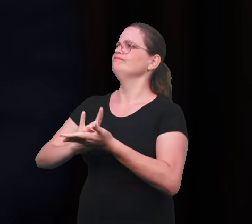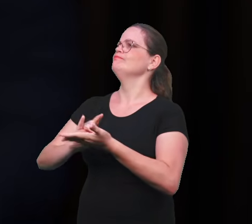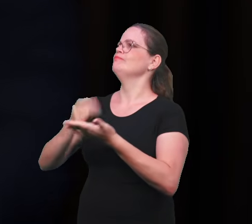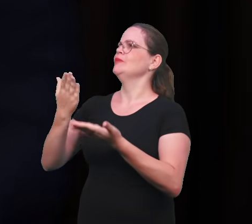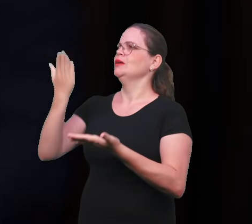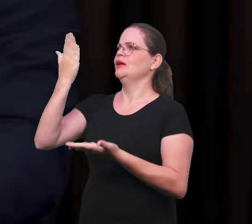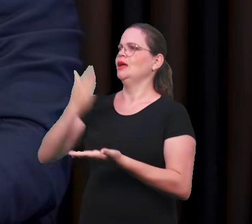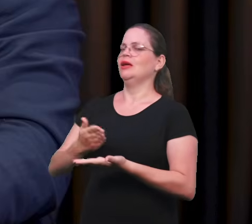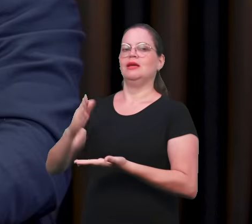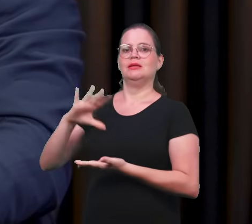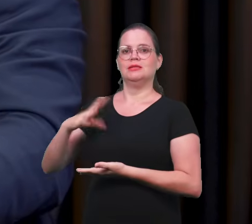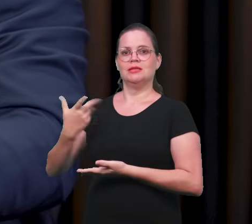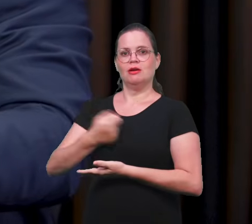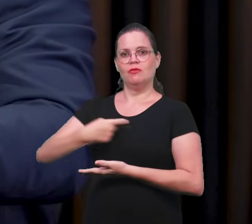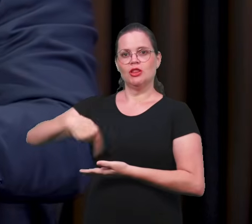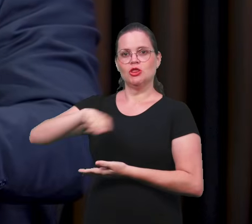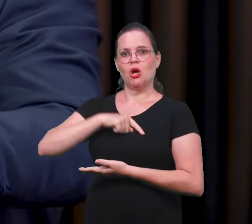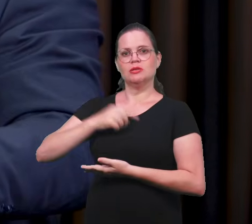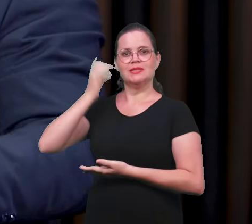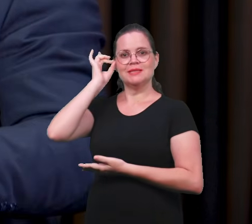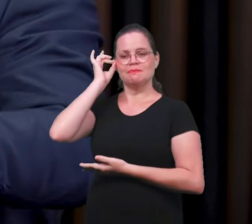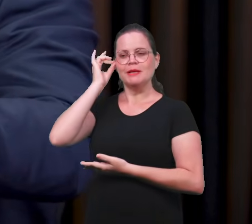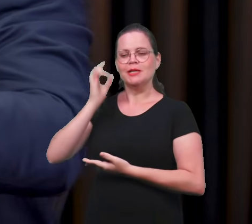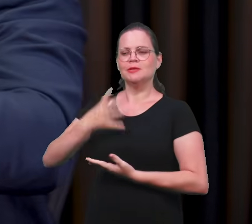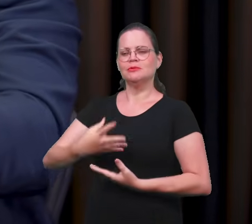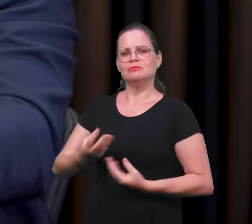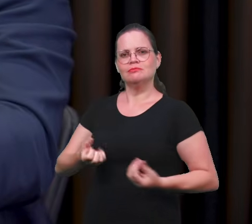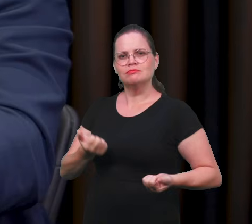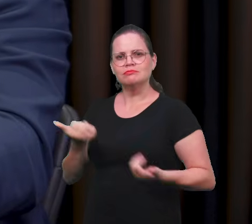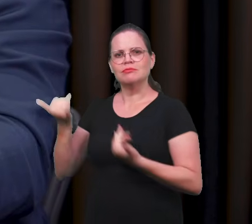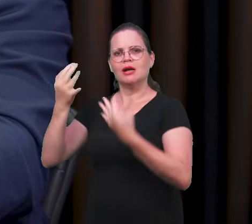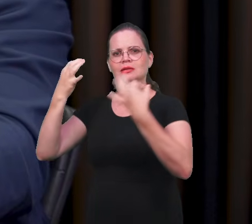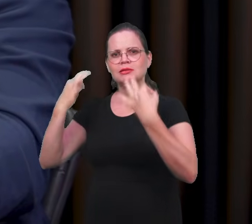de espírito. Então, ou seja, o contínuo